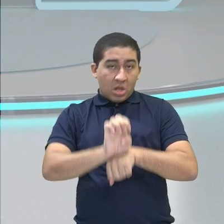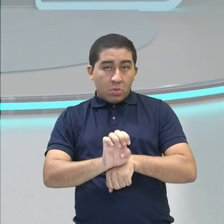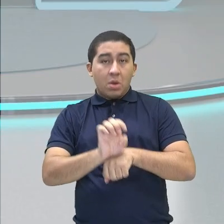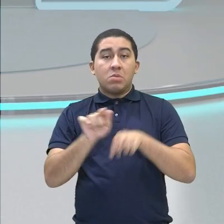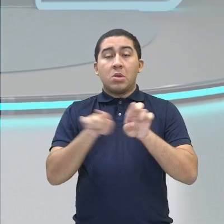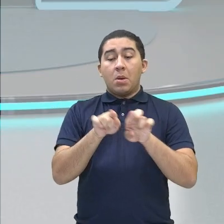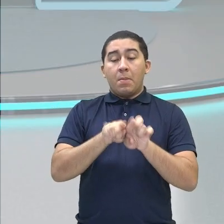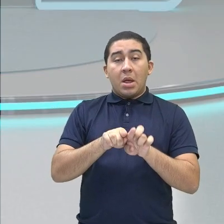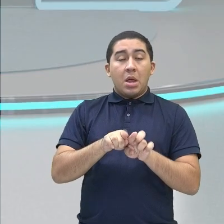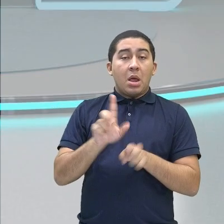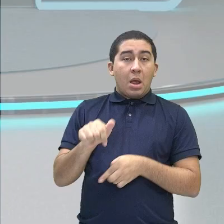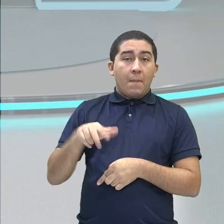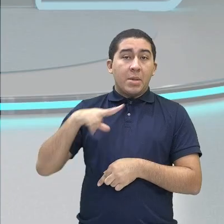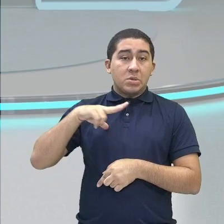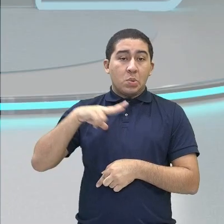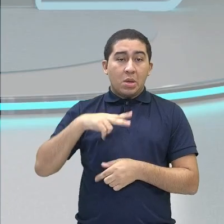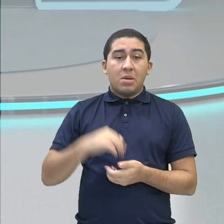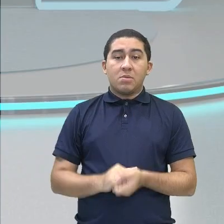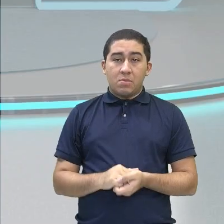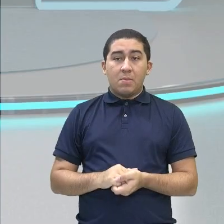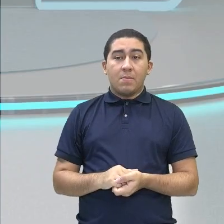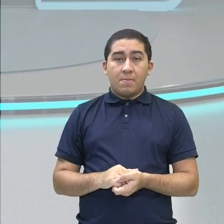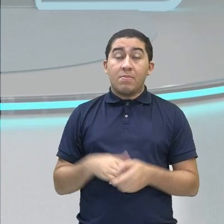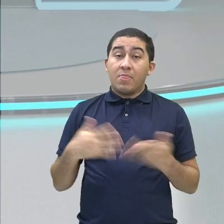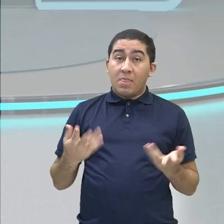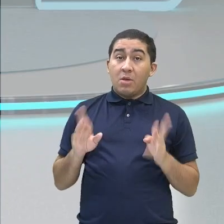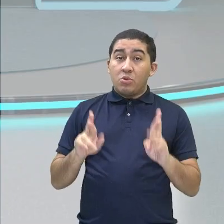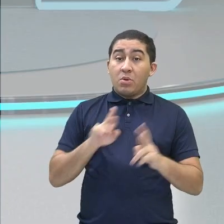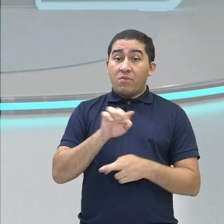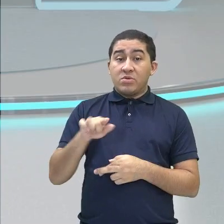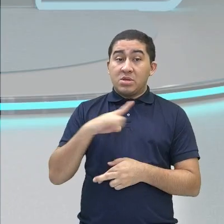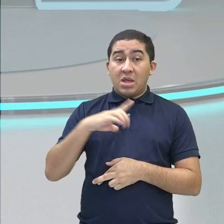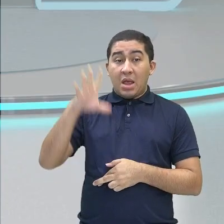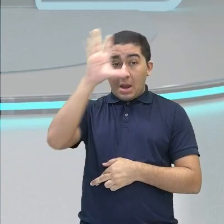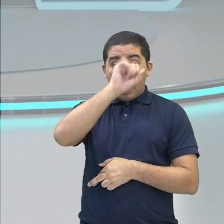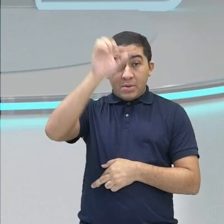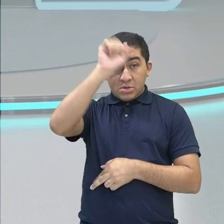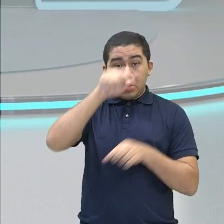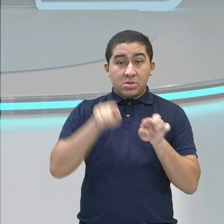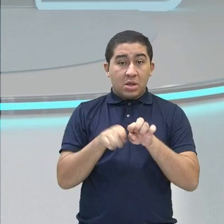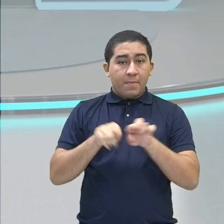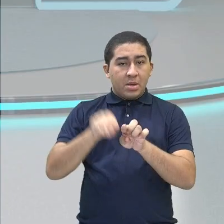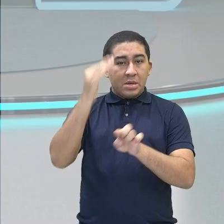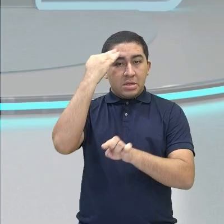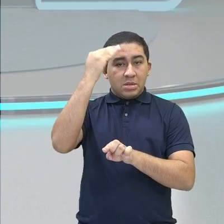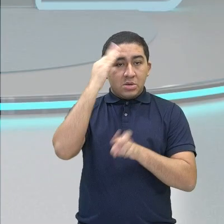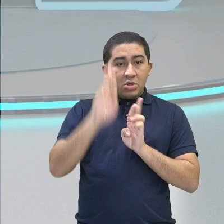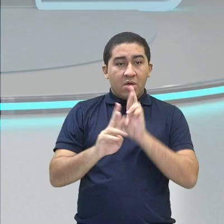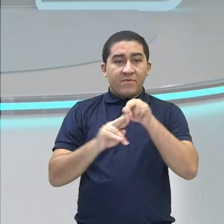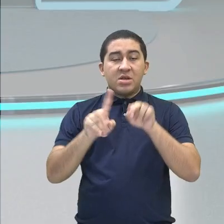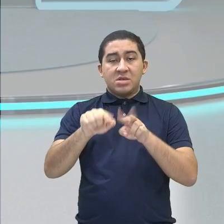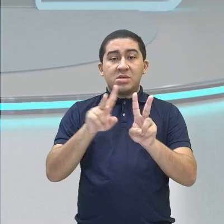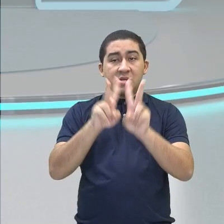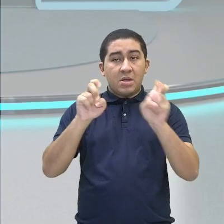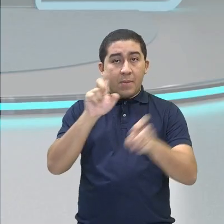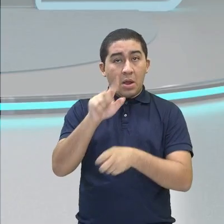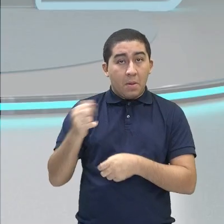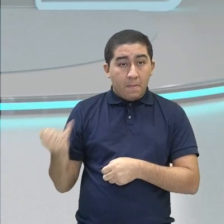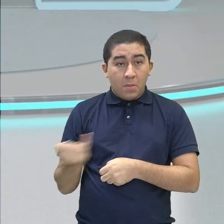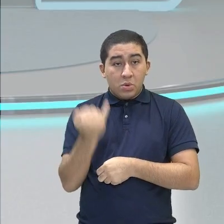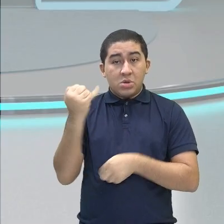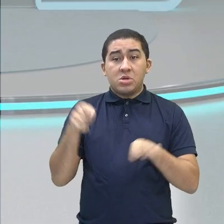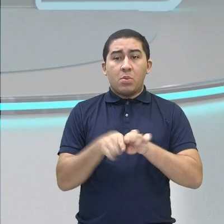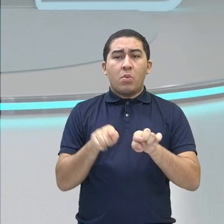para destacar. Espero que você tenha aprendido, entendido sobre esses assuntos, que é importante para